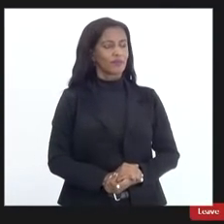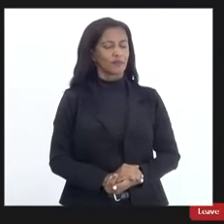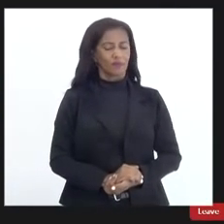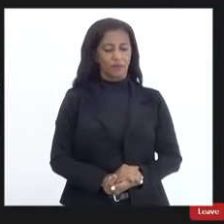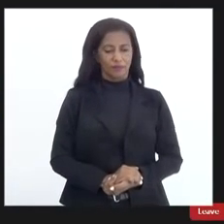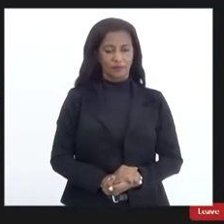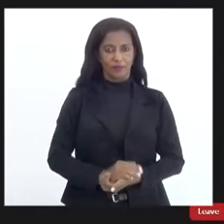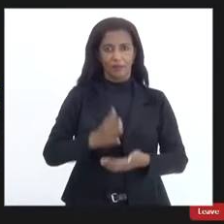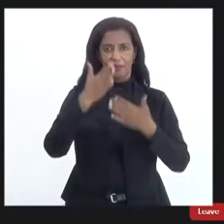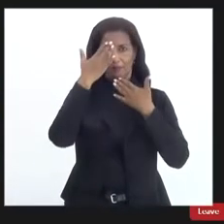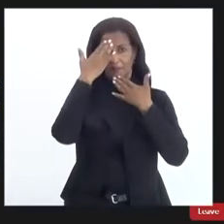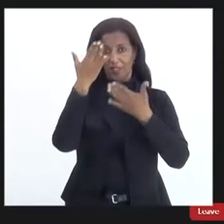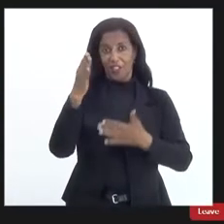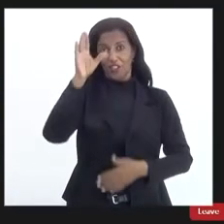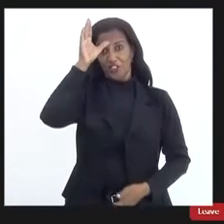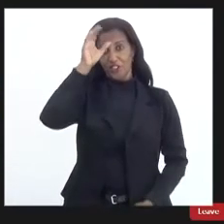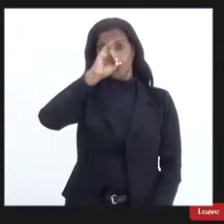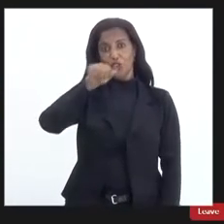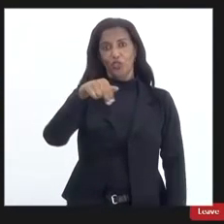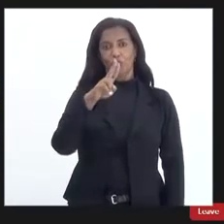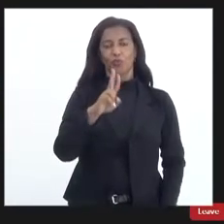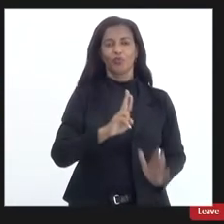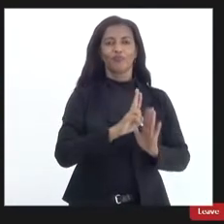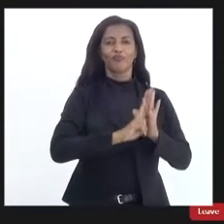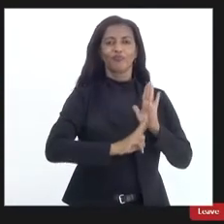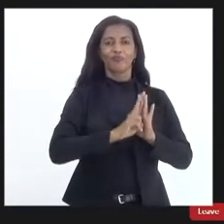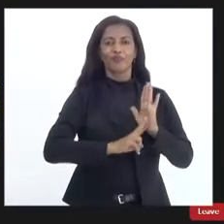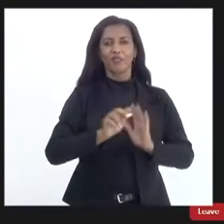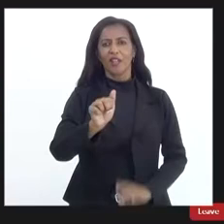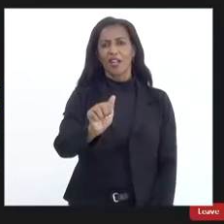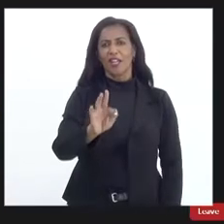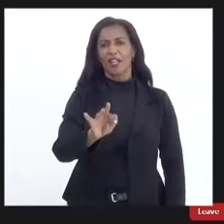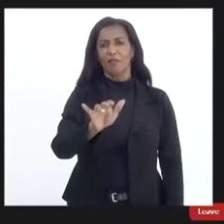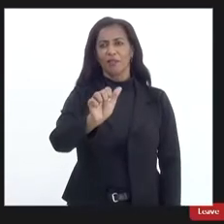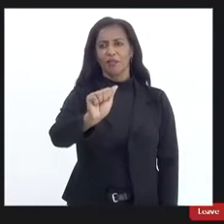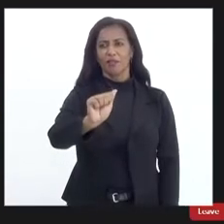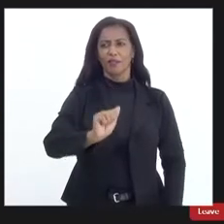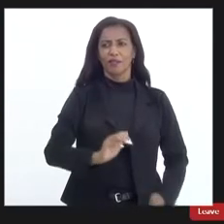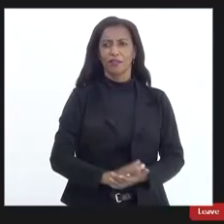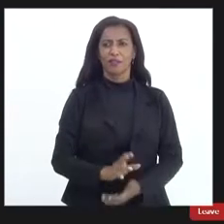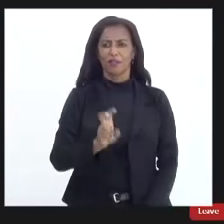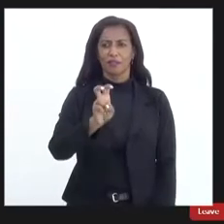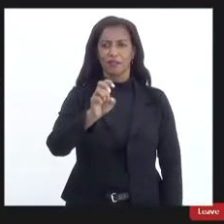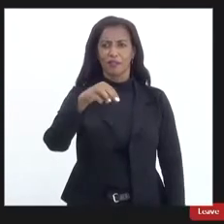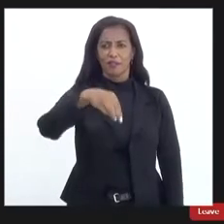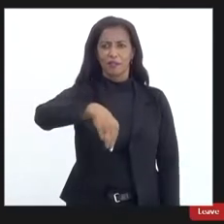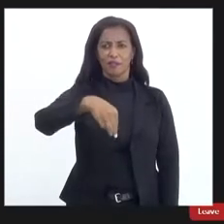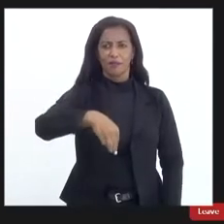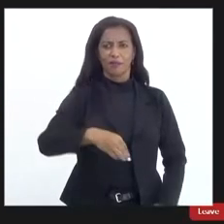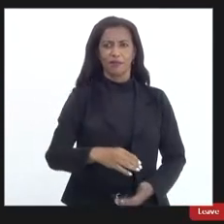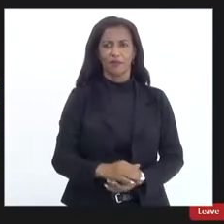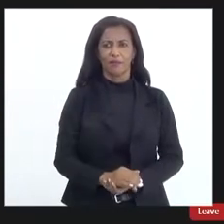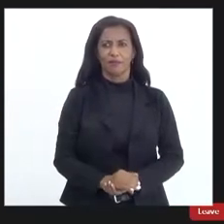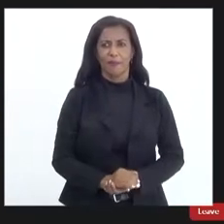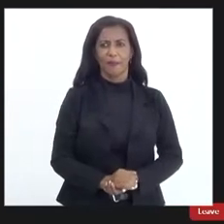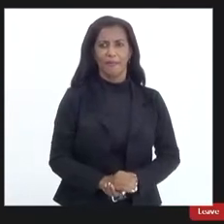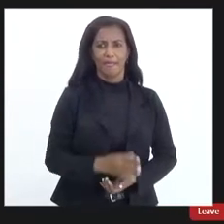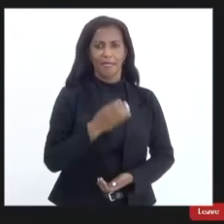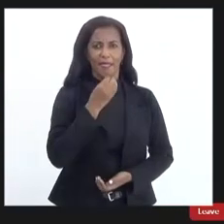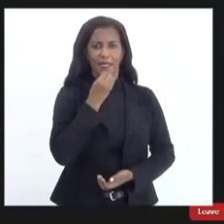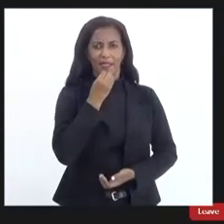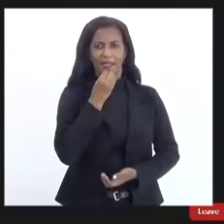Agradecendo a deputada Tia Ju, nosso relator, deputado Átila Nunes. O senhor tem 5 minutos. Boa